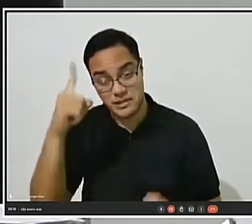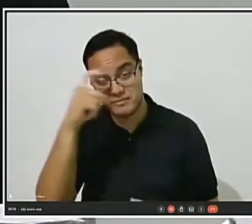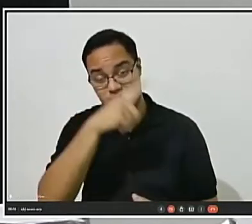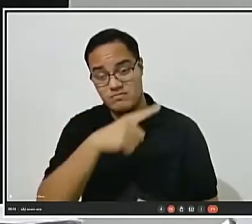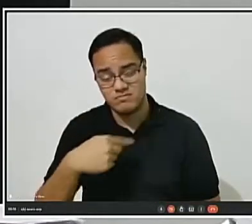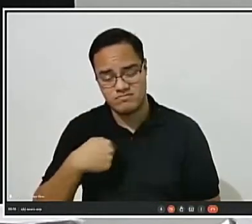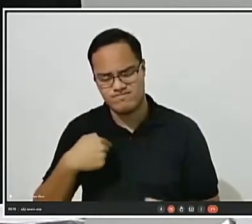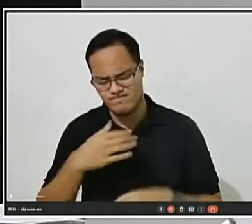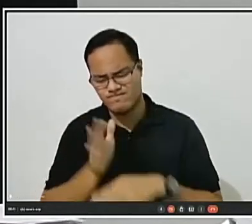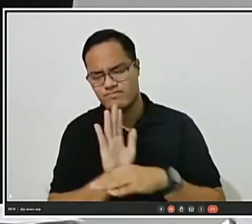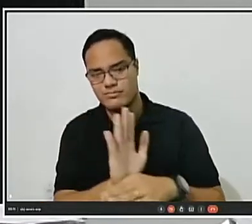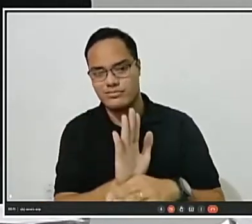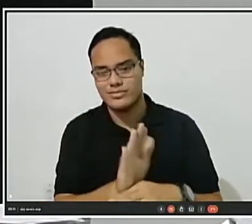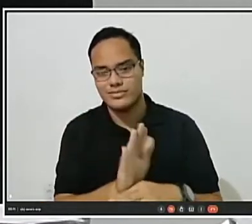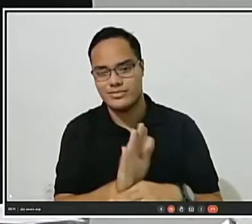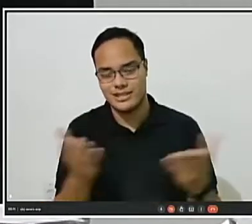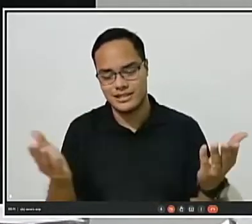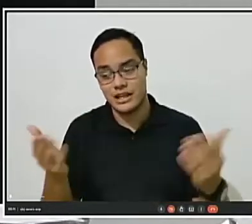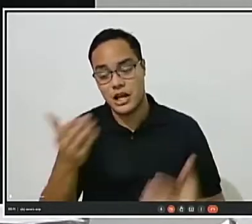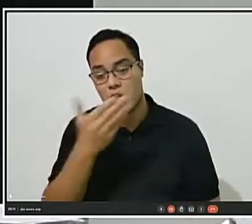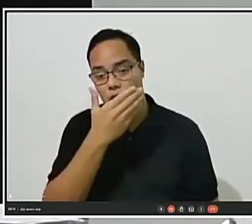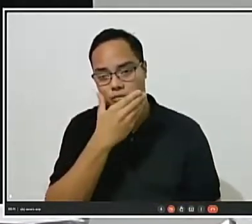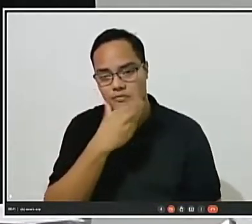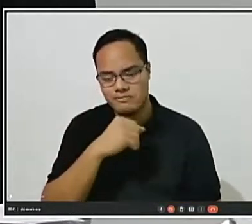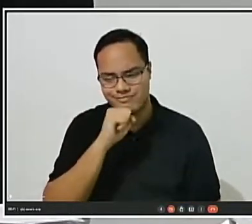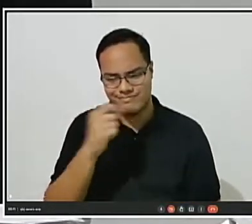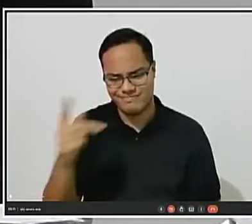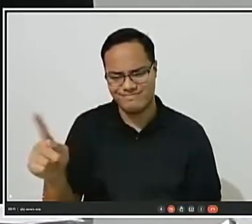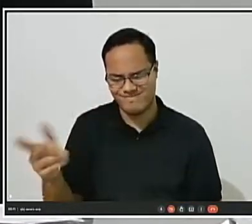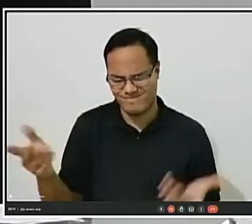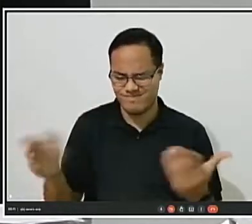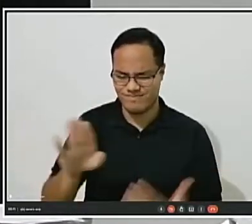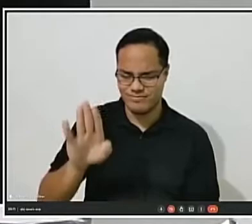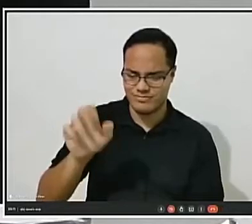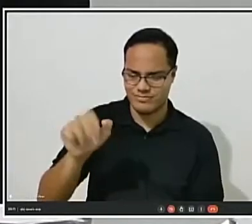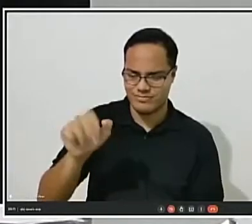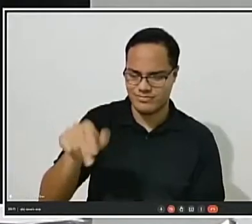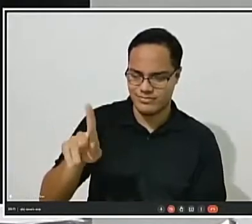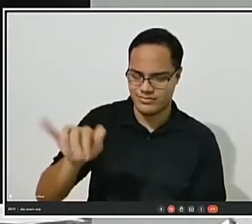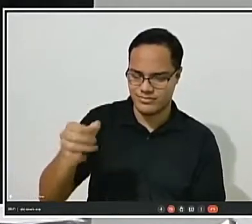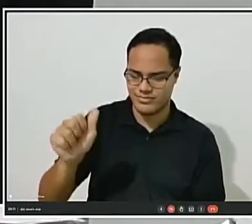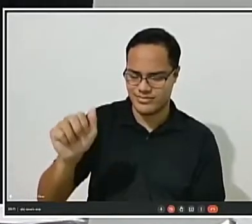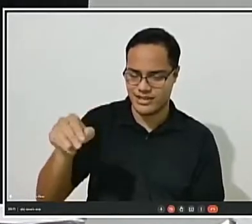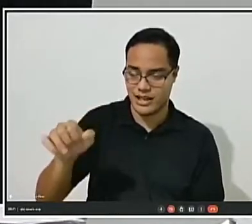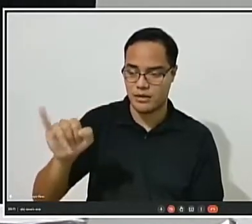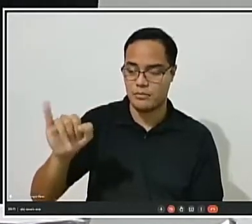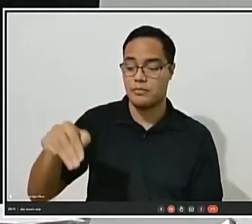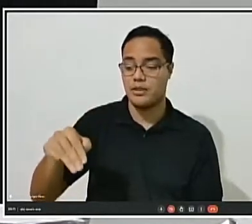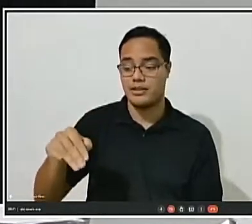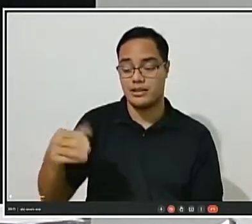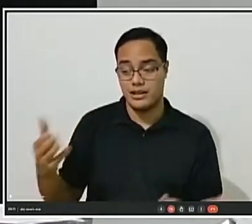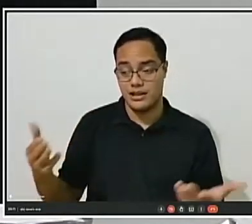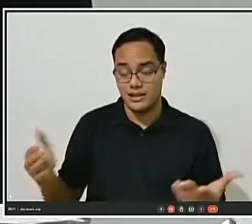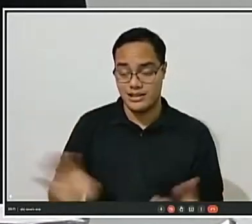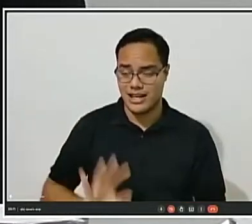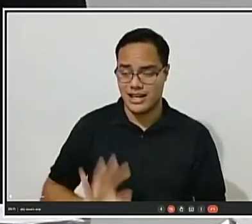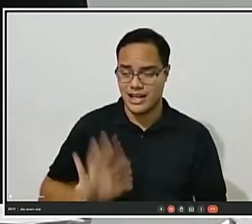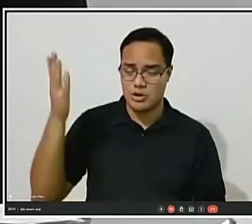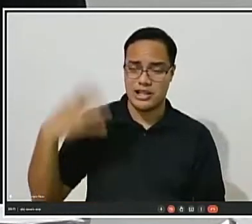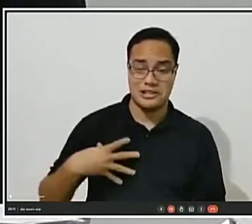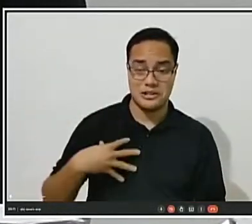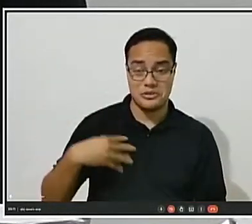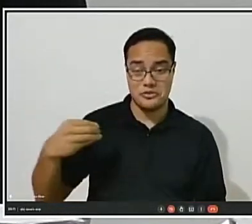Benjamin, quando os filhos, né, acabam indo, né, mudando essa